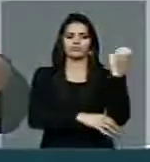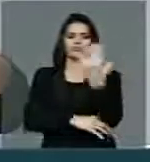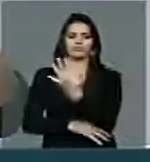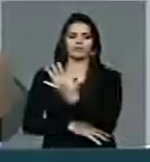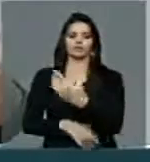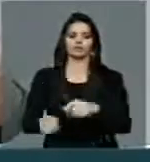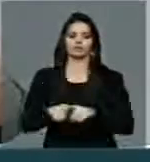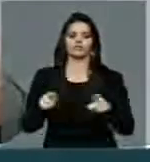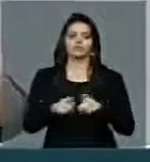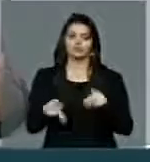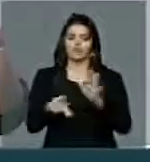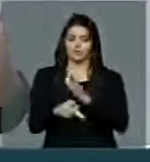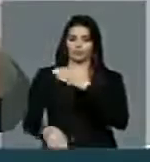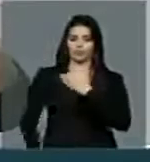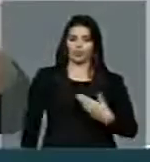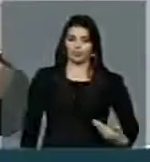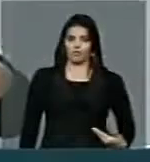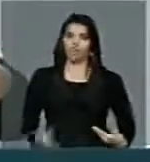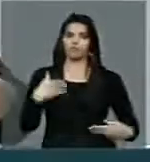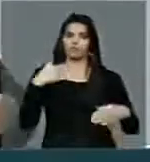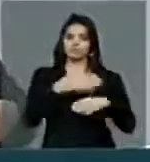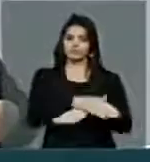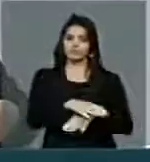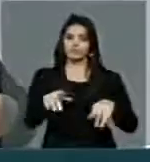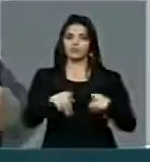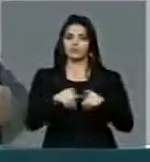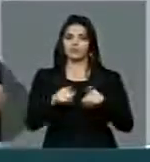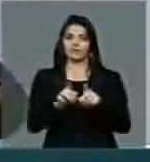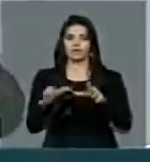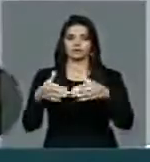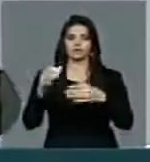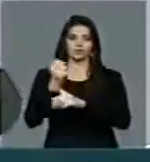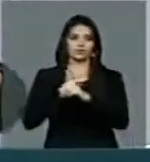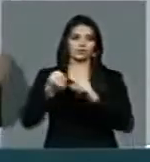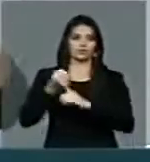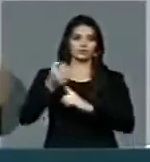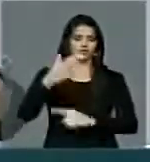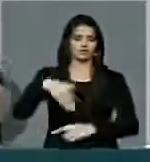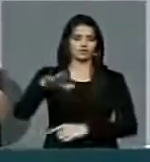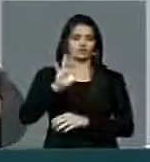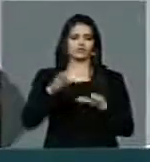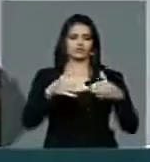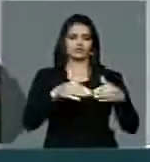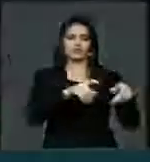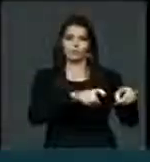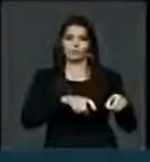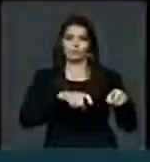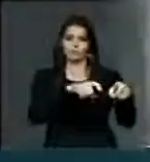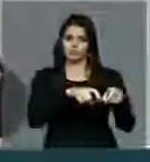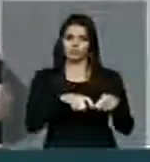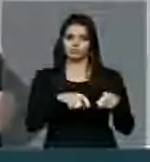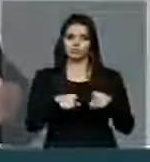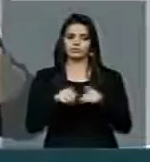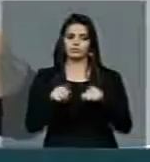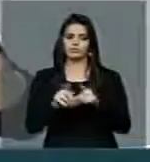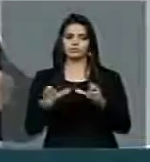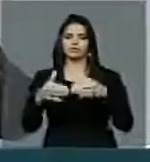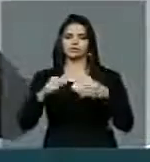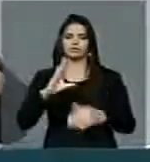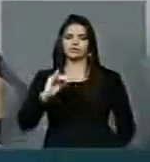Não só no âmbito do governo, mas com segmentos da sociedade, segmentos do setor produtivo, segmentos da